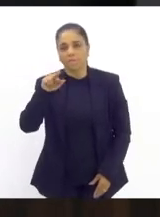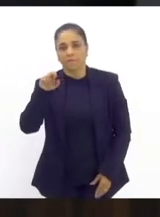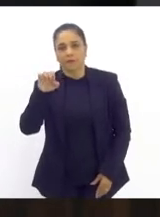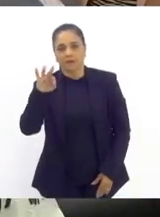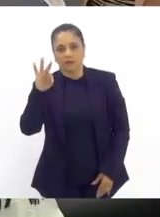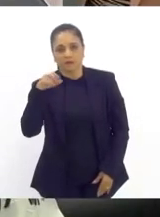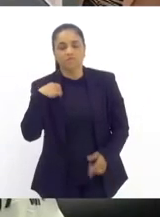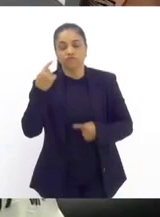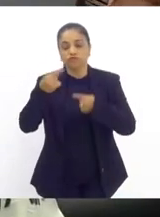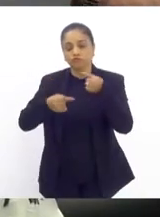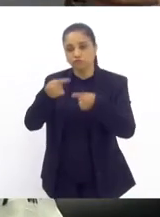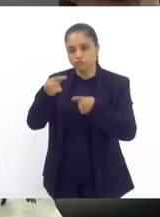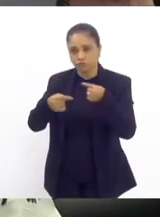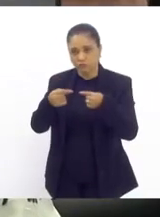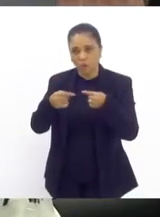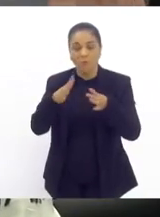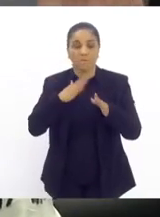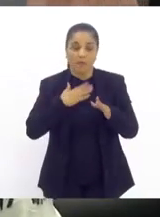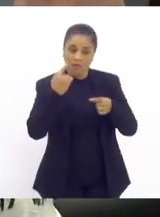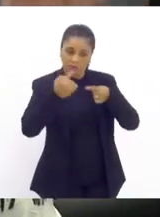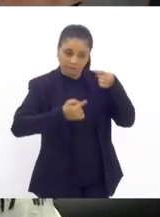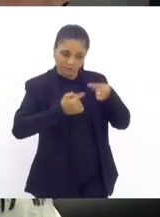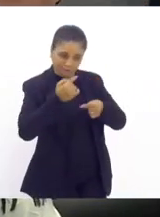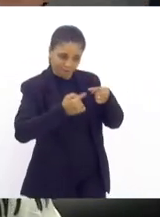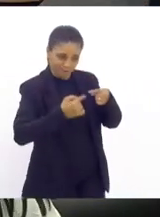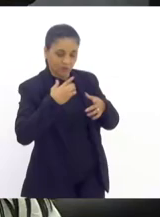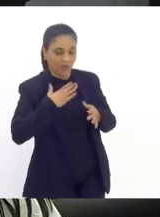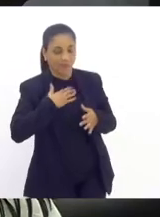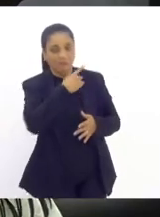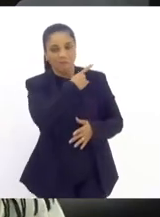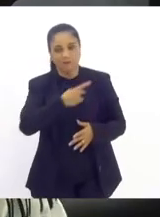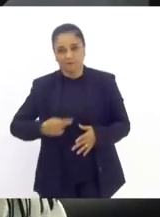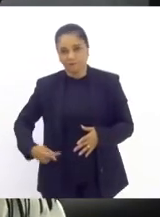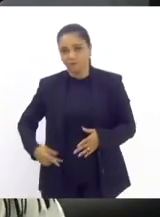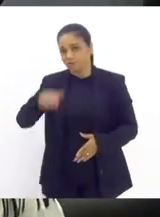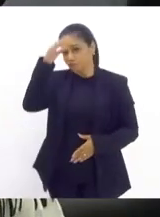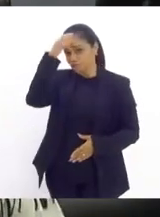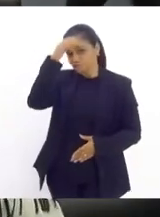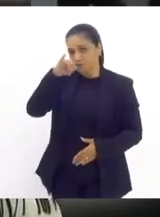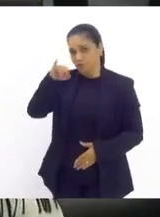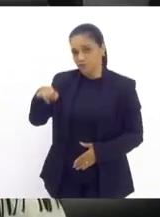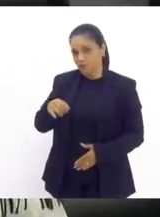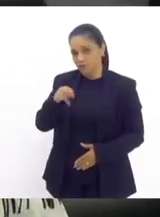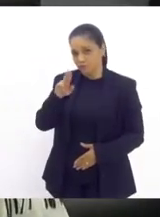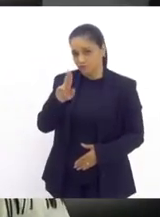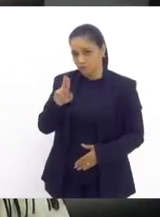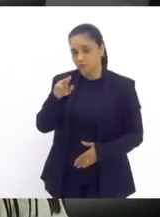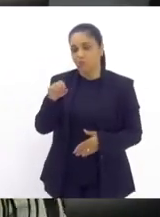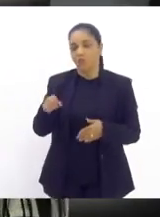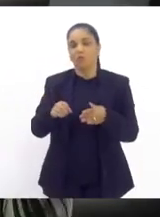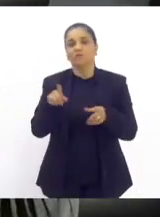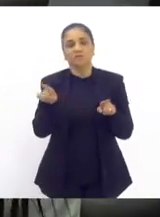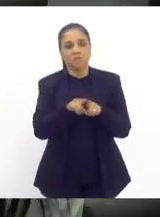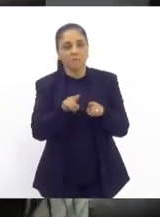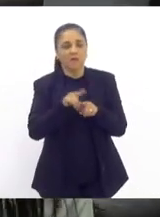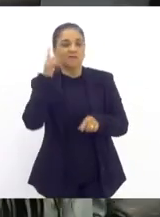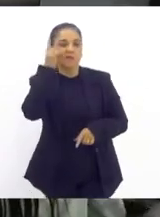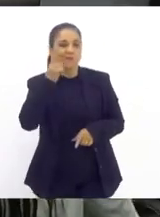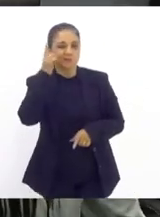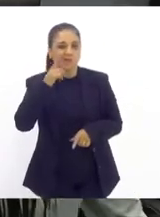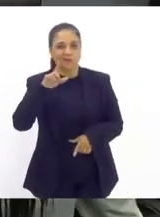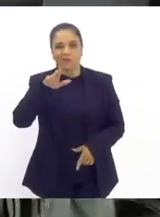para senhora Presidente deputada tia Ju para discutir o autor deputado